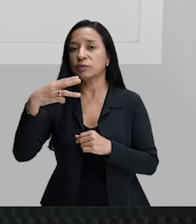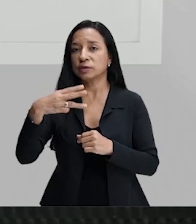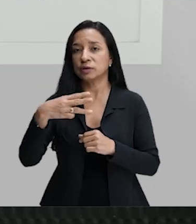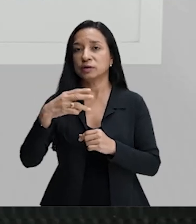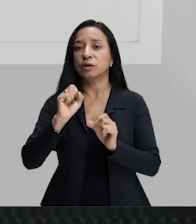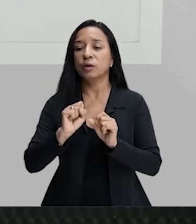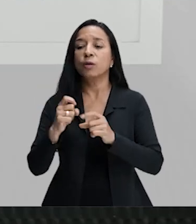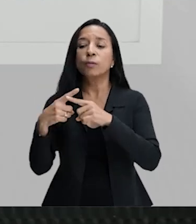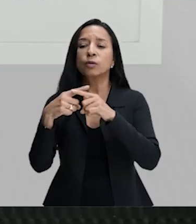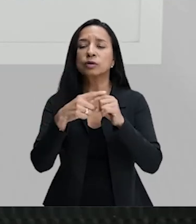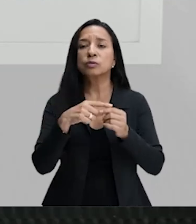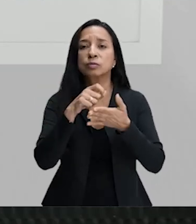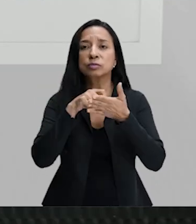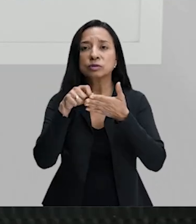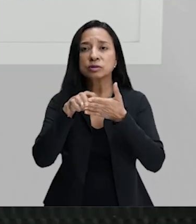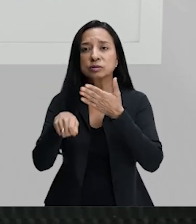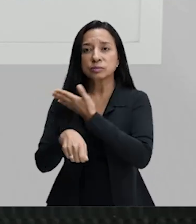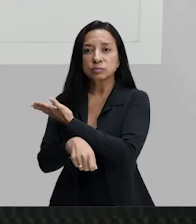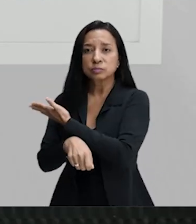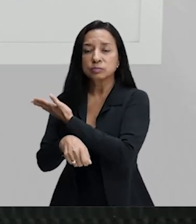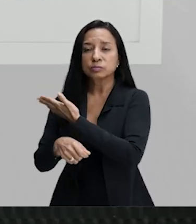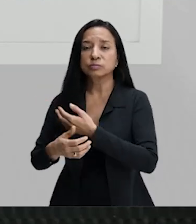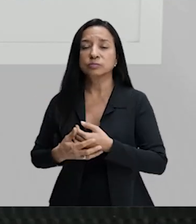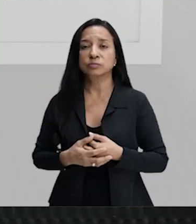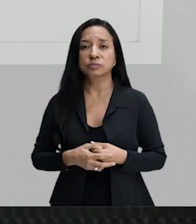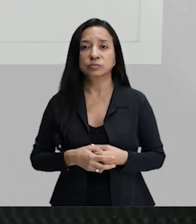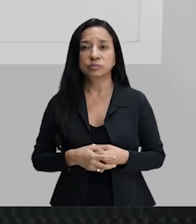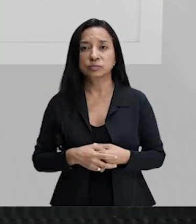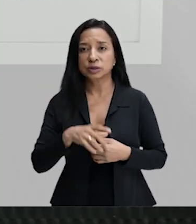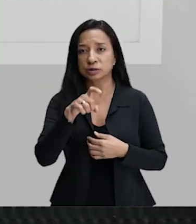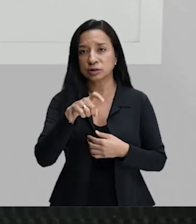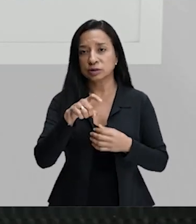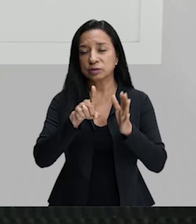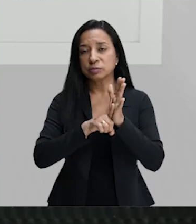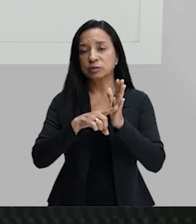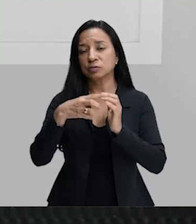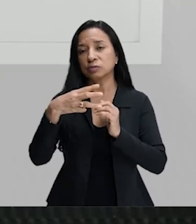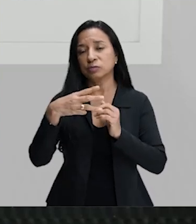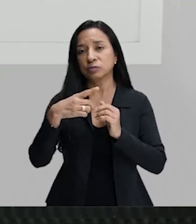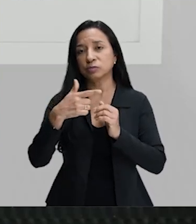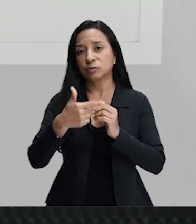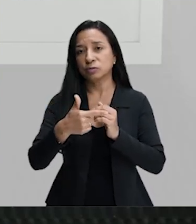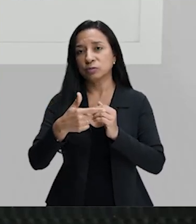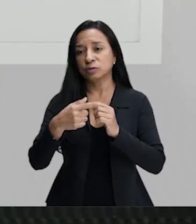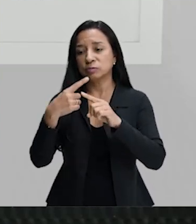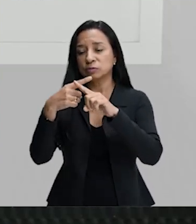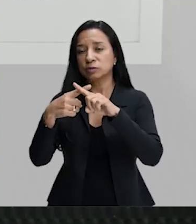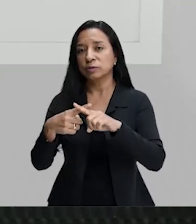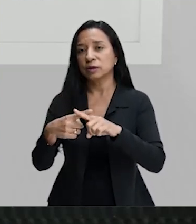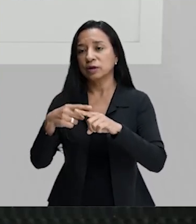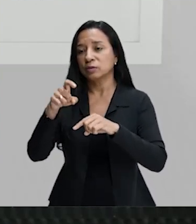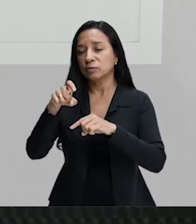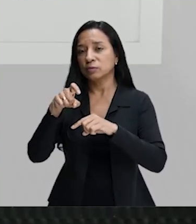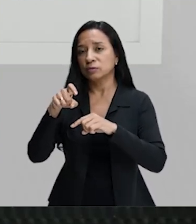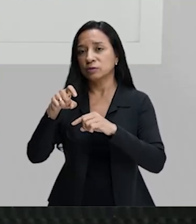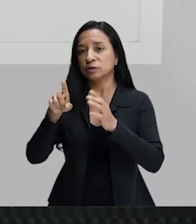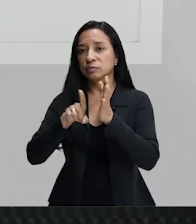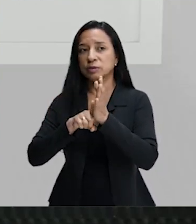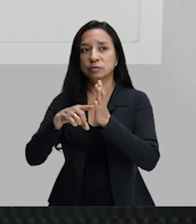ser escrito assim, ó, x menos 2 multiplicado por x menos 3.